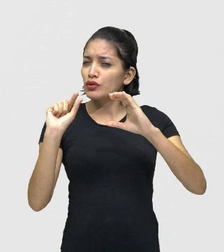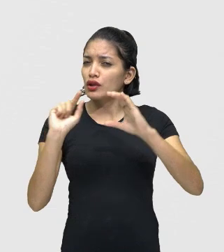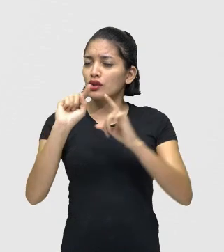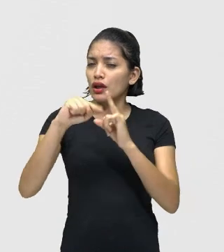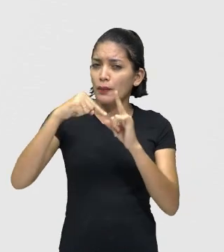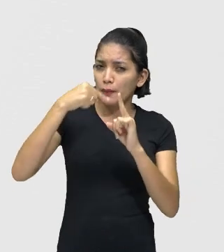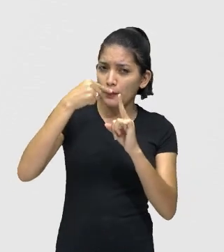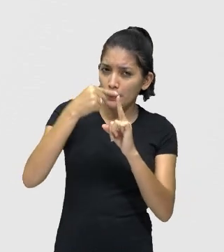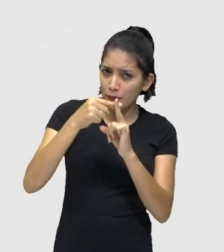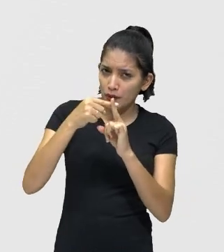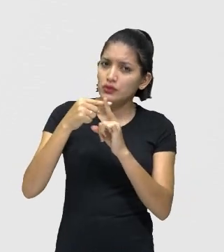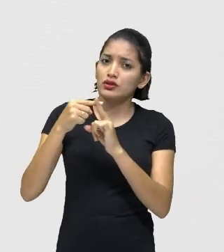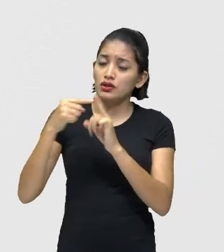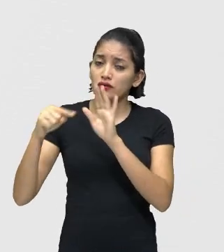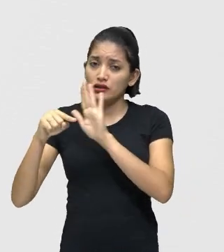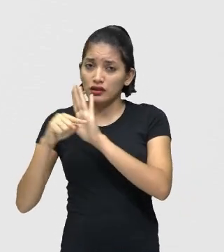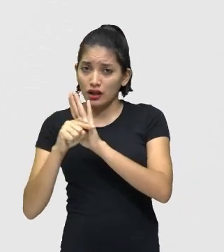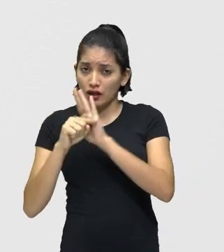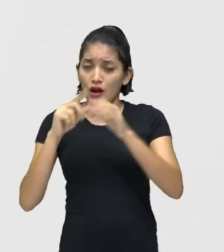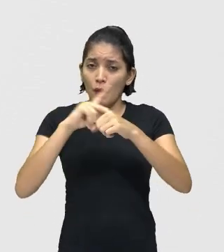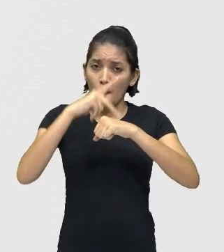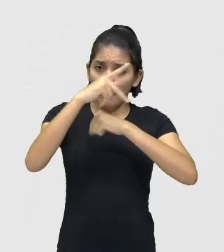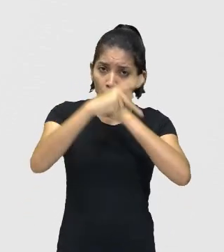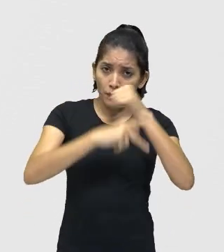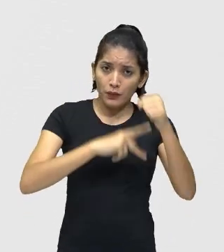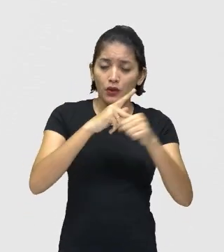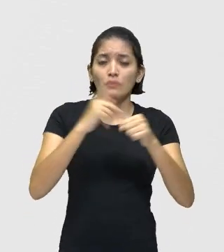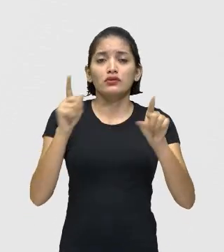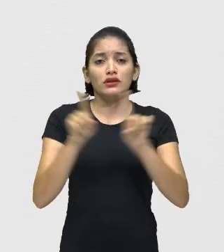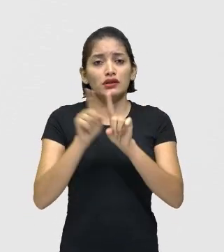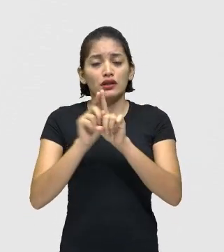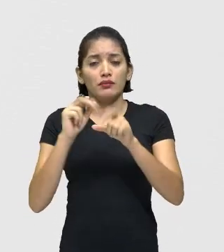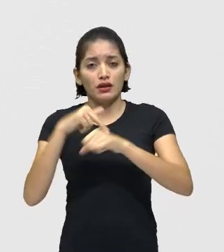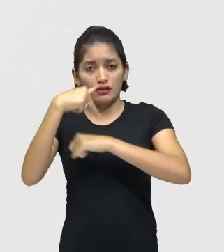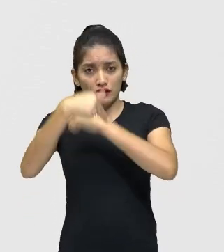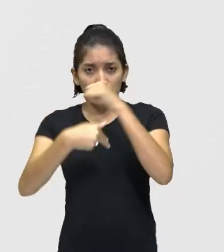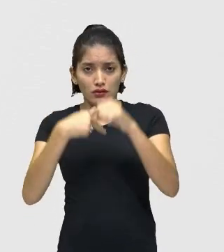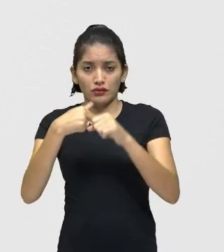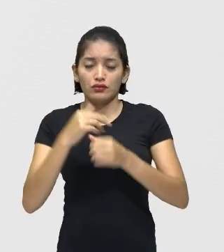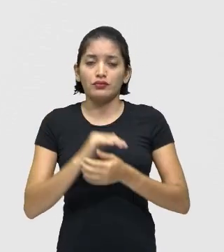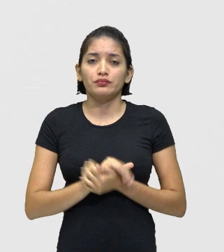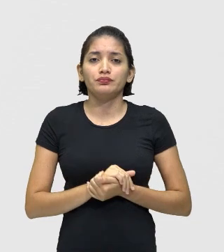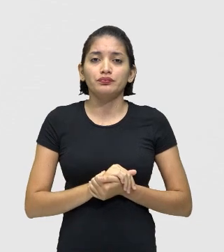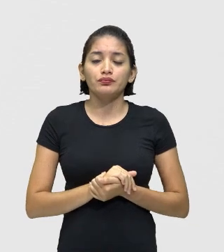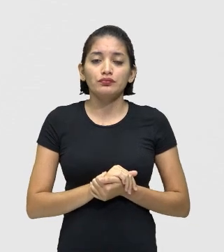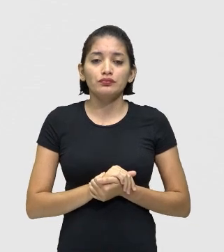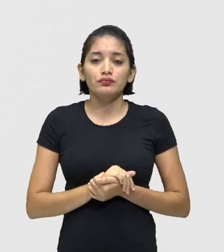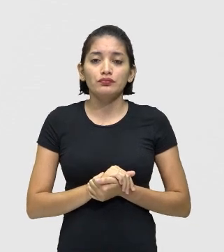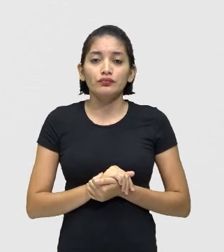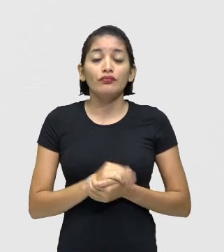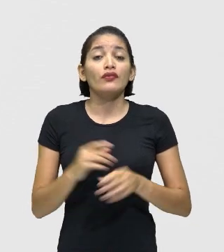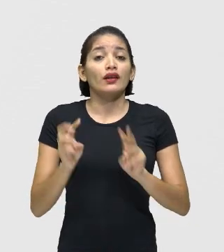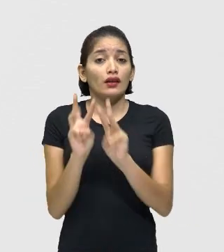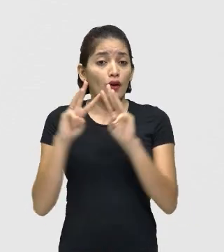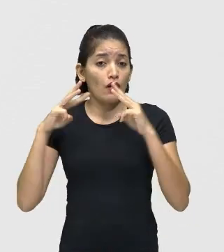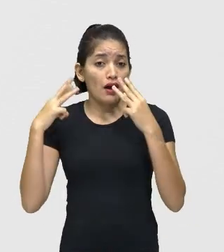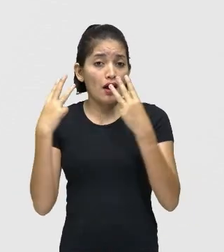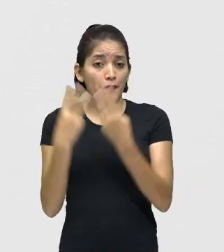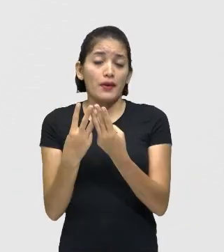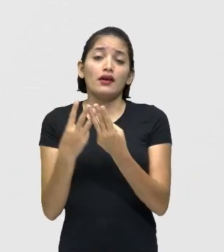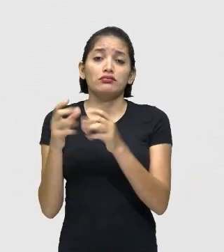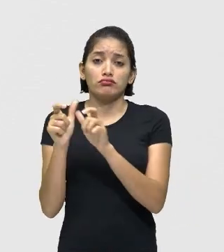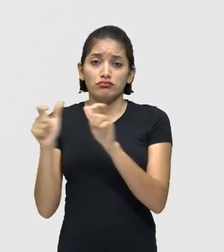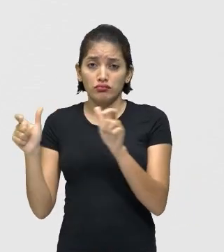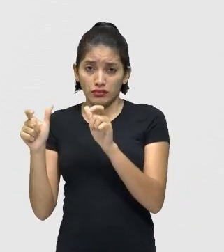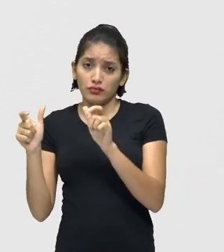prótons e os nêutrons. Então, o próton é aquele que vai ter a carga positiva, o nêutron não tem carga. De massa maior que os elétrons